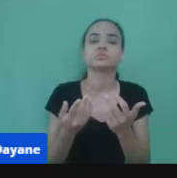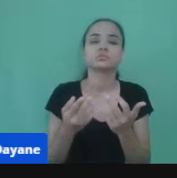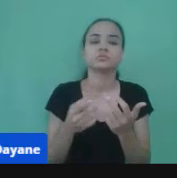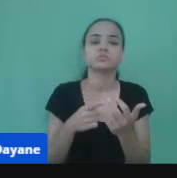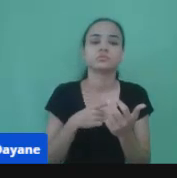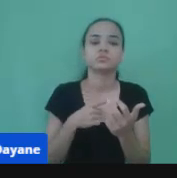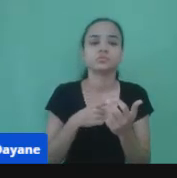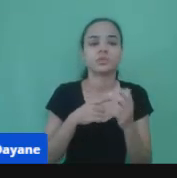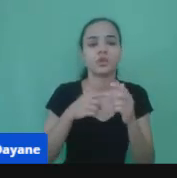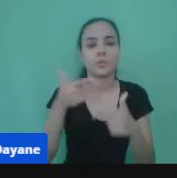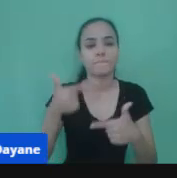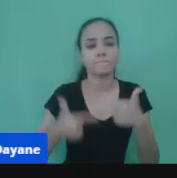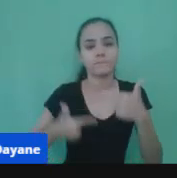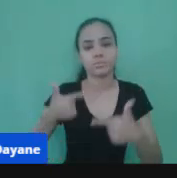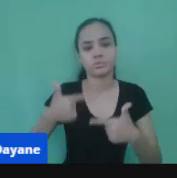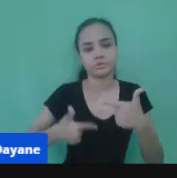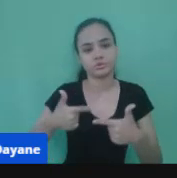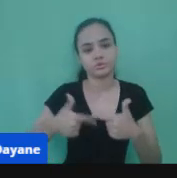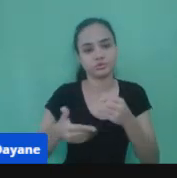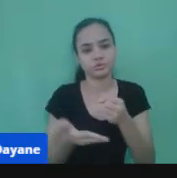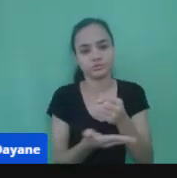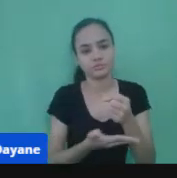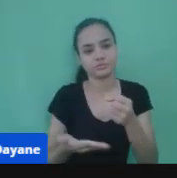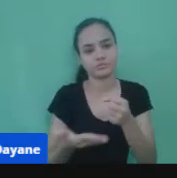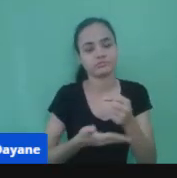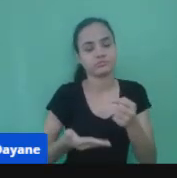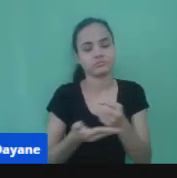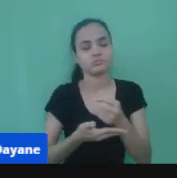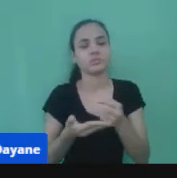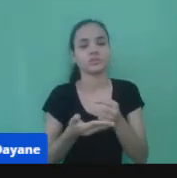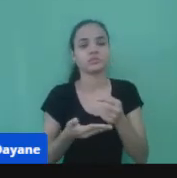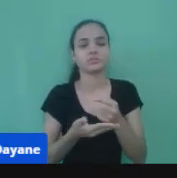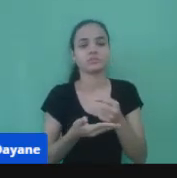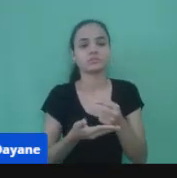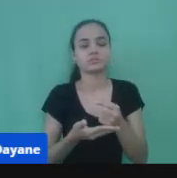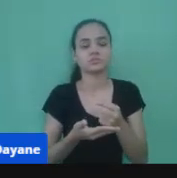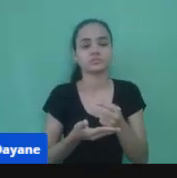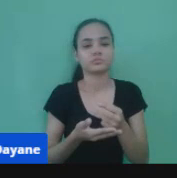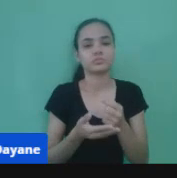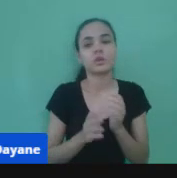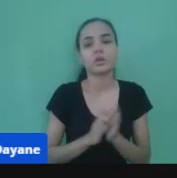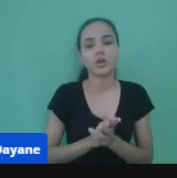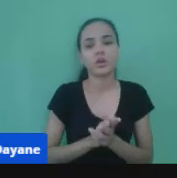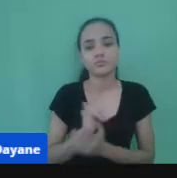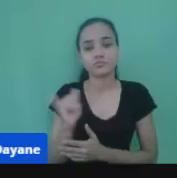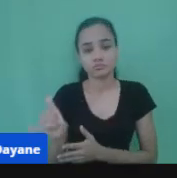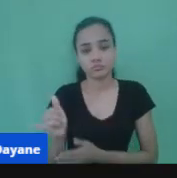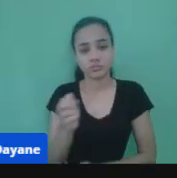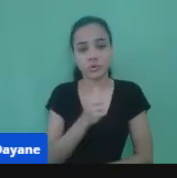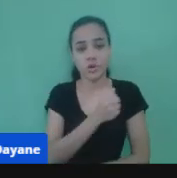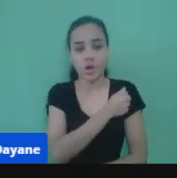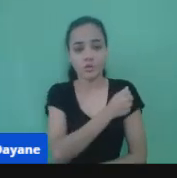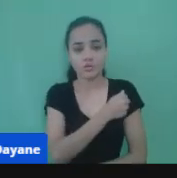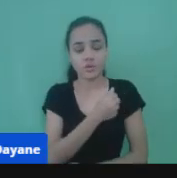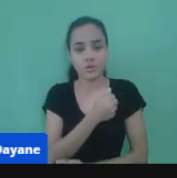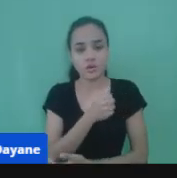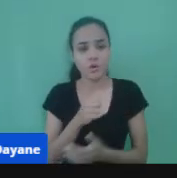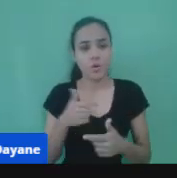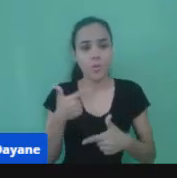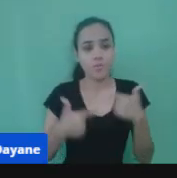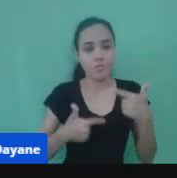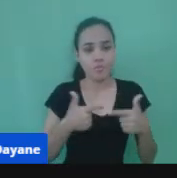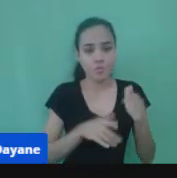só, você fala para o aluno, nenhum político rouba. E ele olha para você e diz, professor, você está ficando